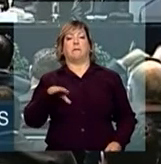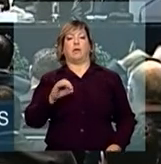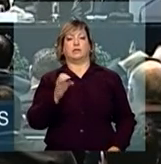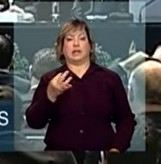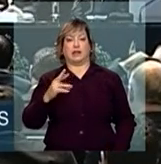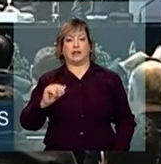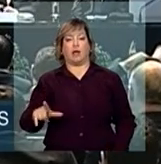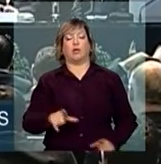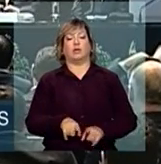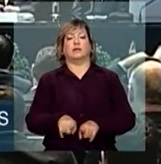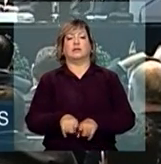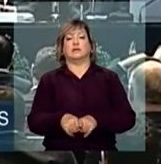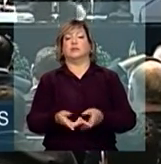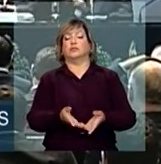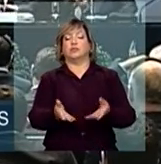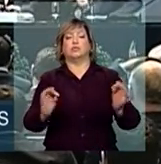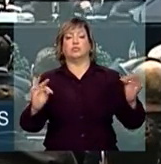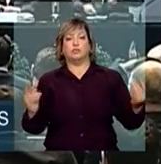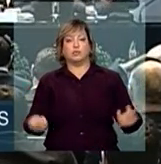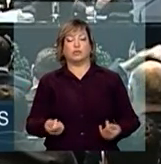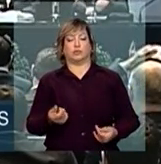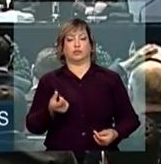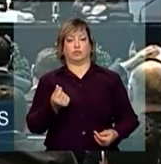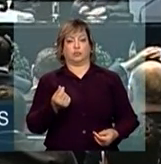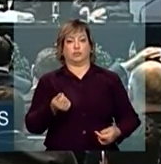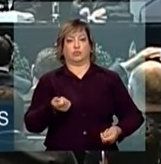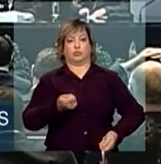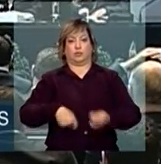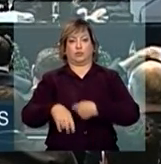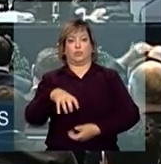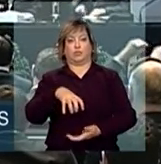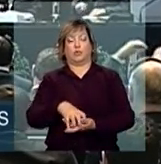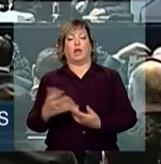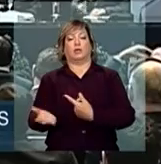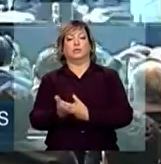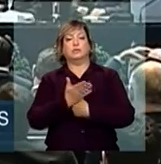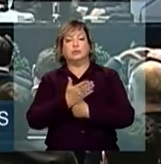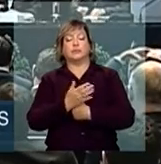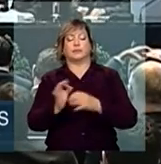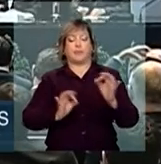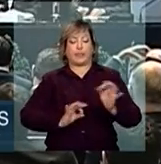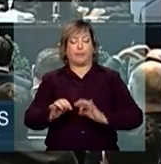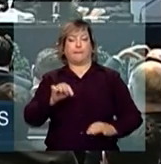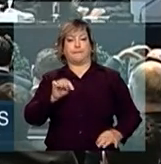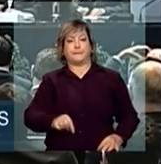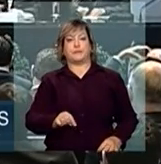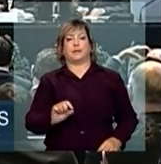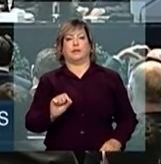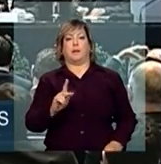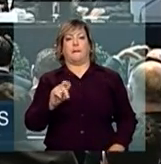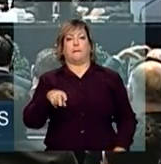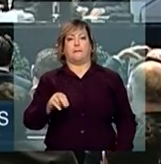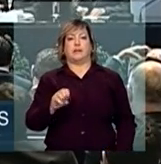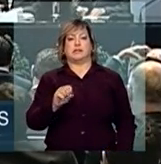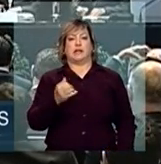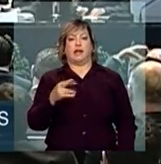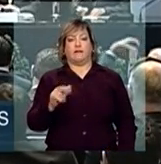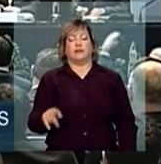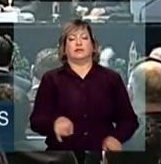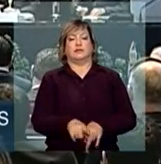a sensibilidade da equipe econômica que nos auxiliou na elaboração do Plano Safra, nosso